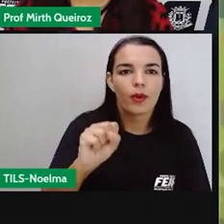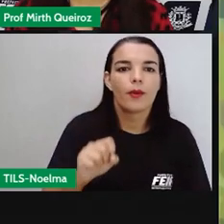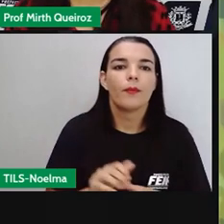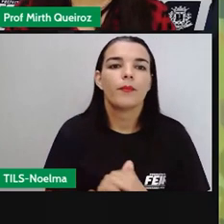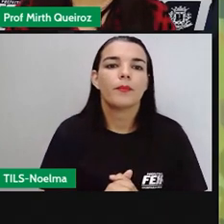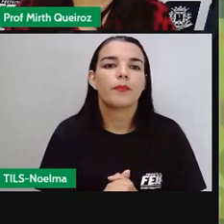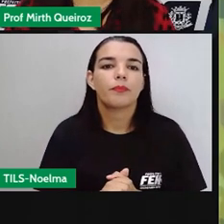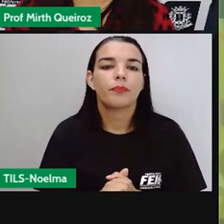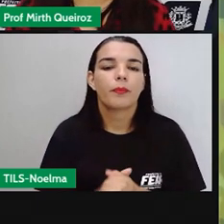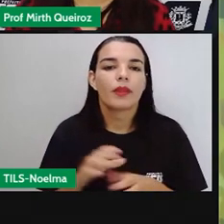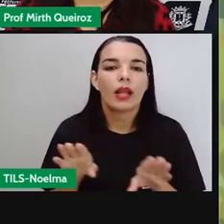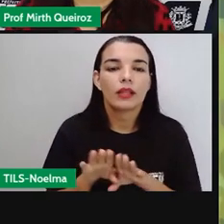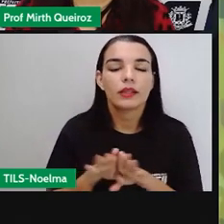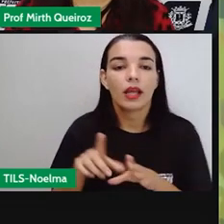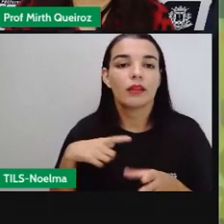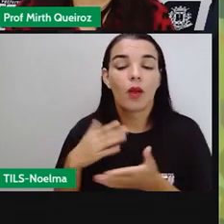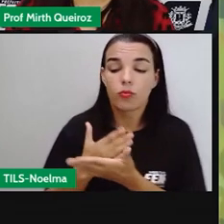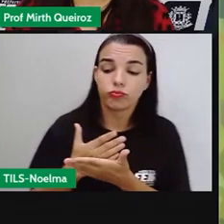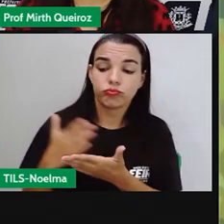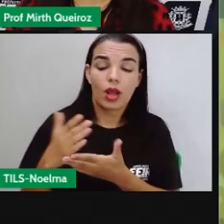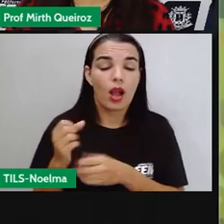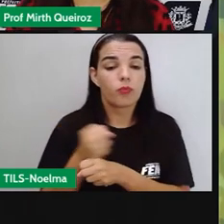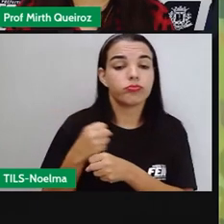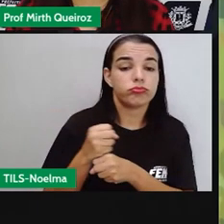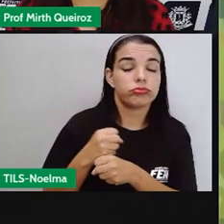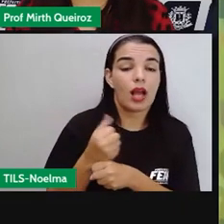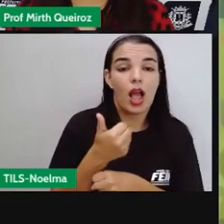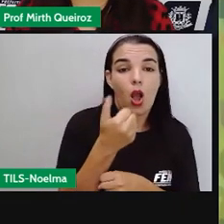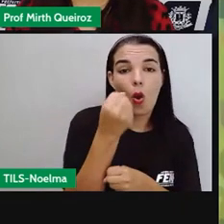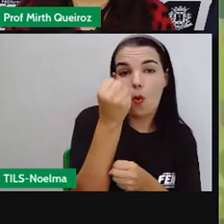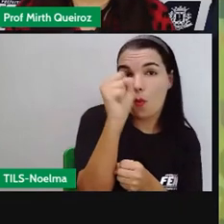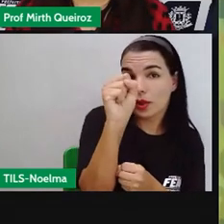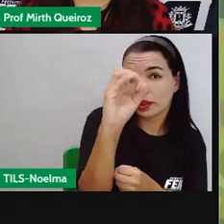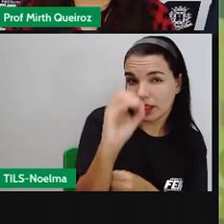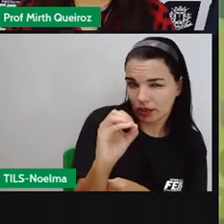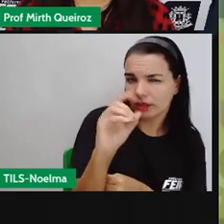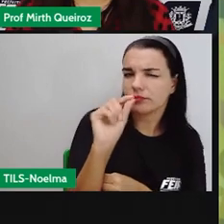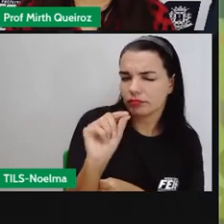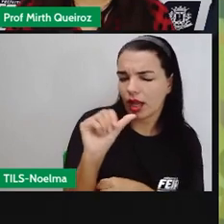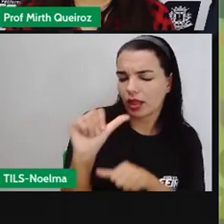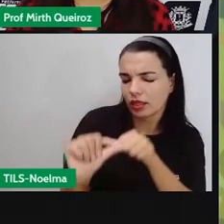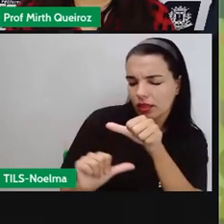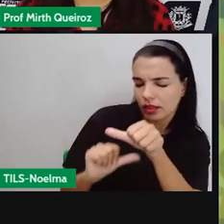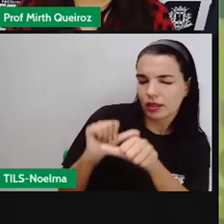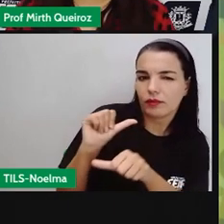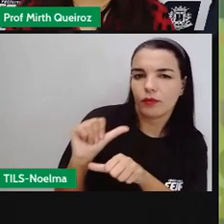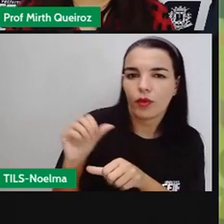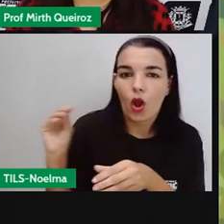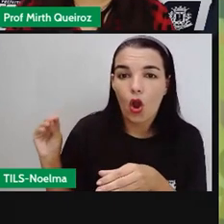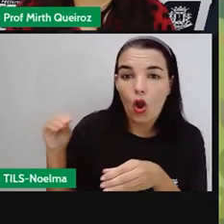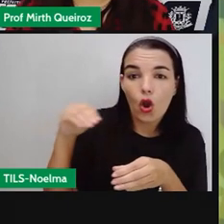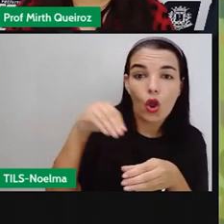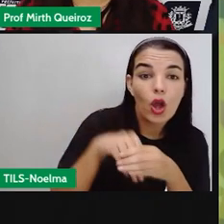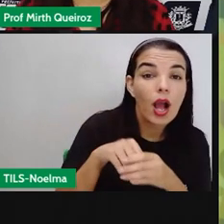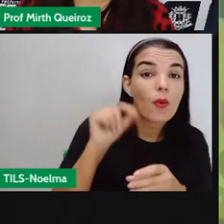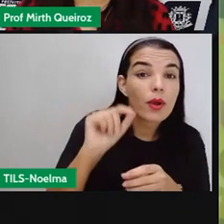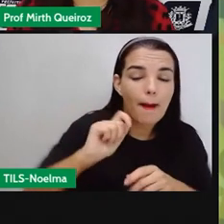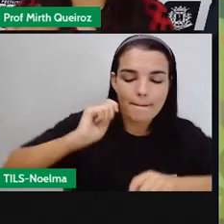A partir dos anos 80, o forró ele sofreu algumas modificações. Nesta época foram introduzidos também a